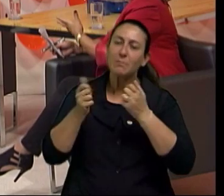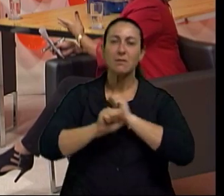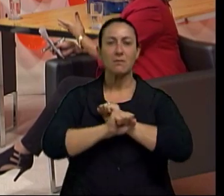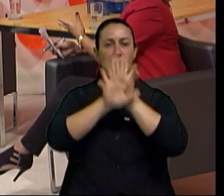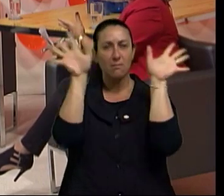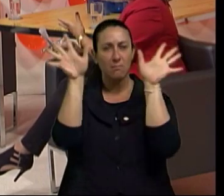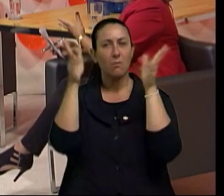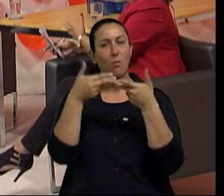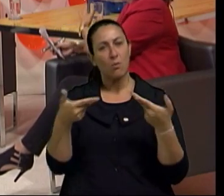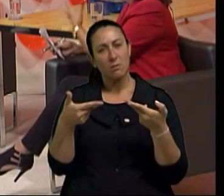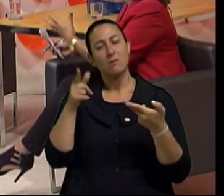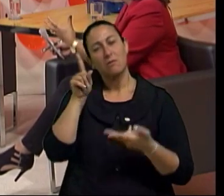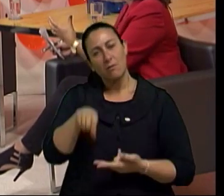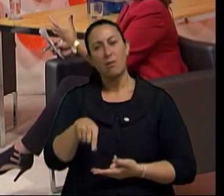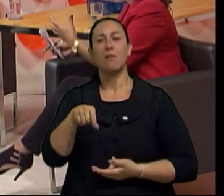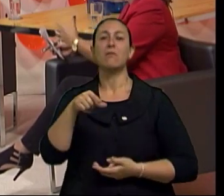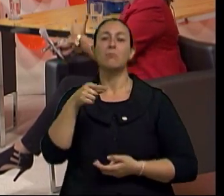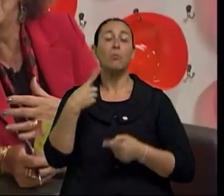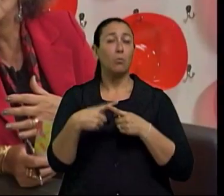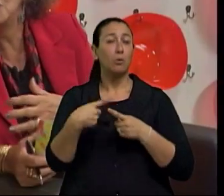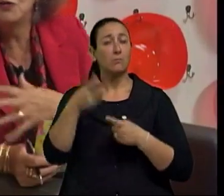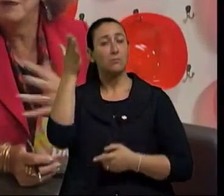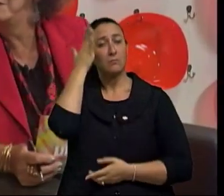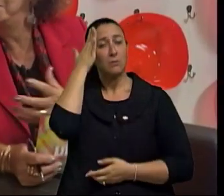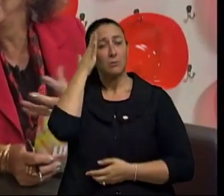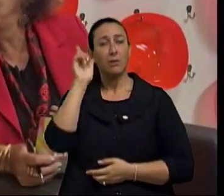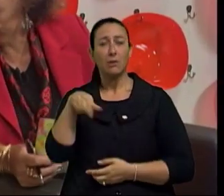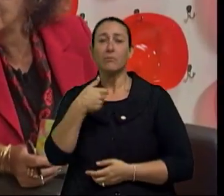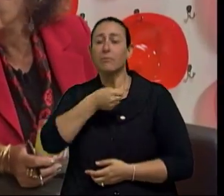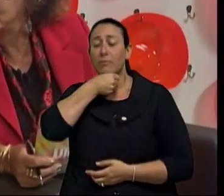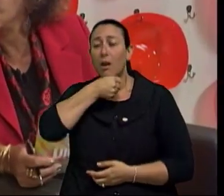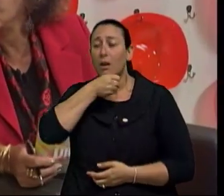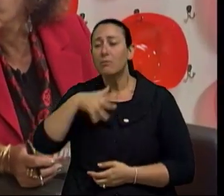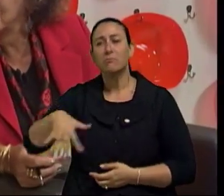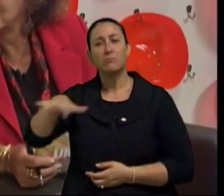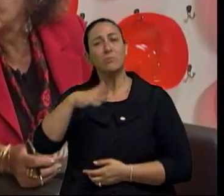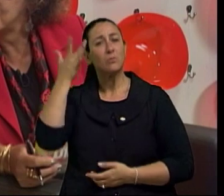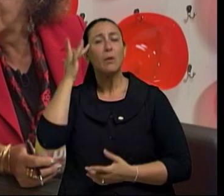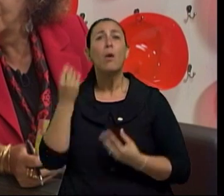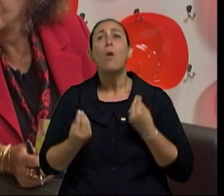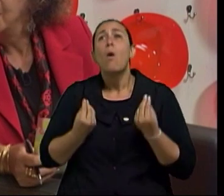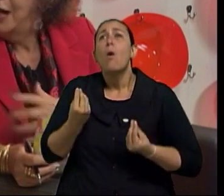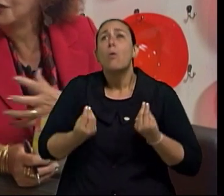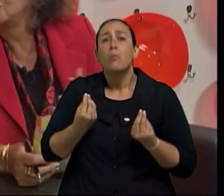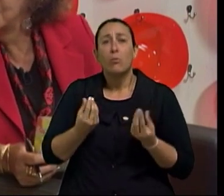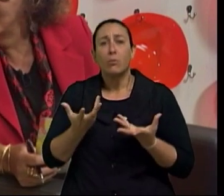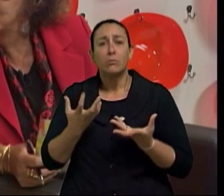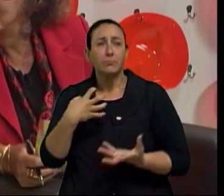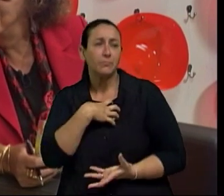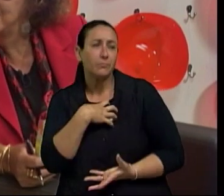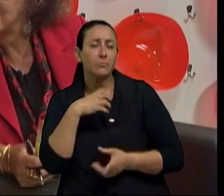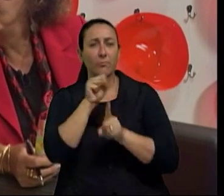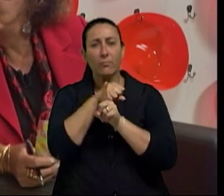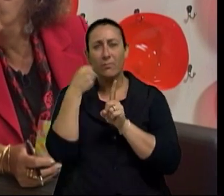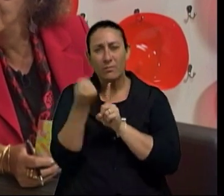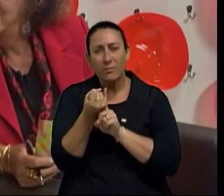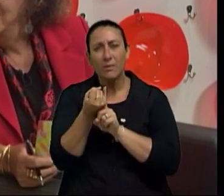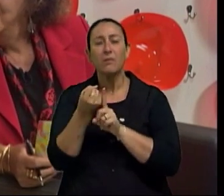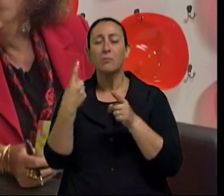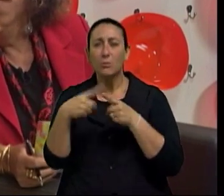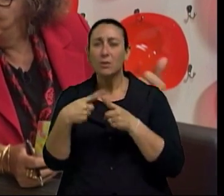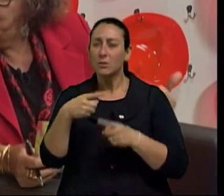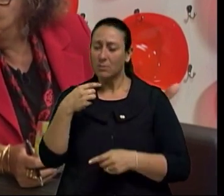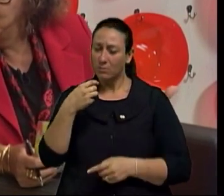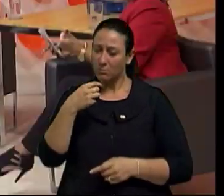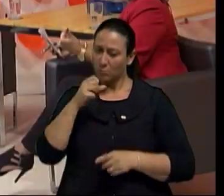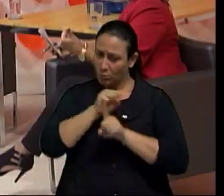esclarecer essa população. que está envelhecendo, os velhos não sabem bem como é que se posicionam nessa sociedade, a sociedade também está movida